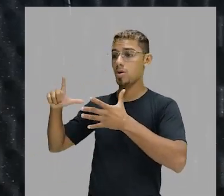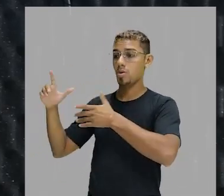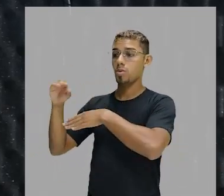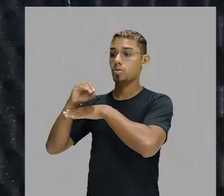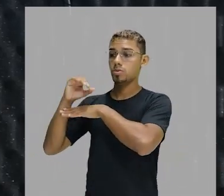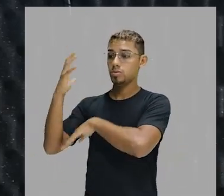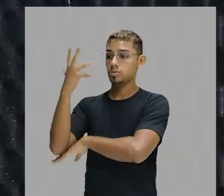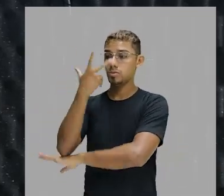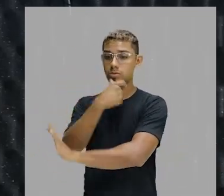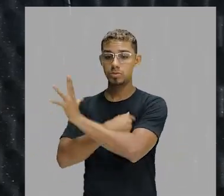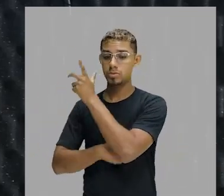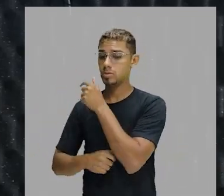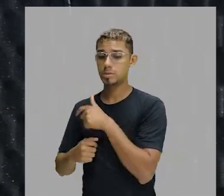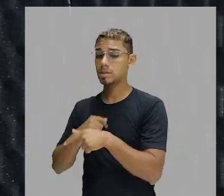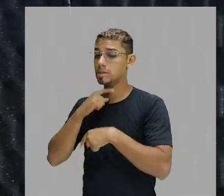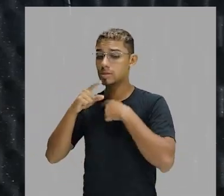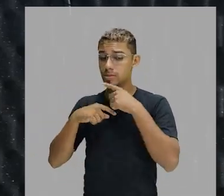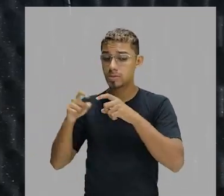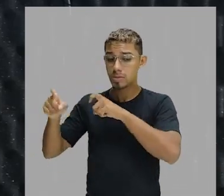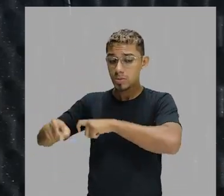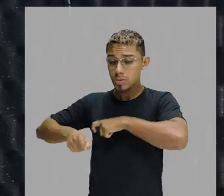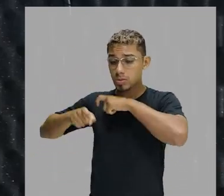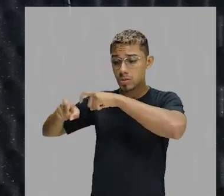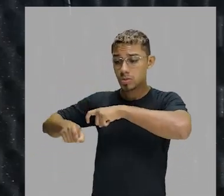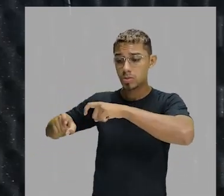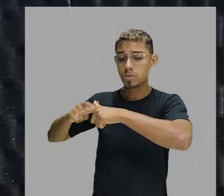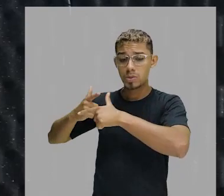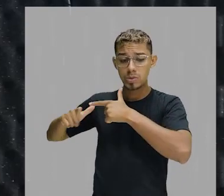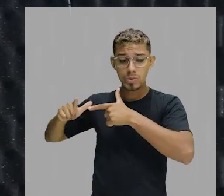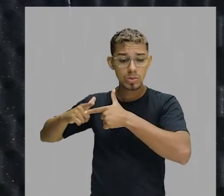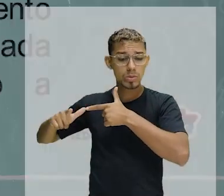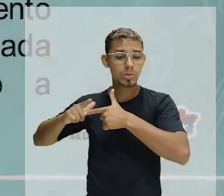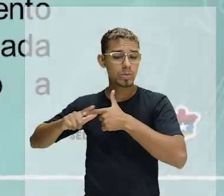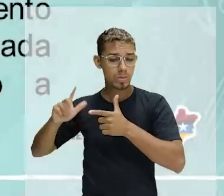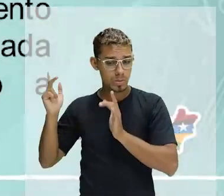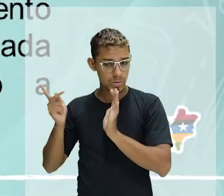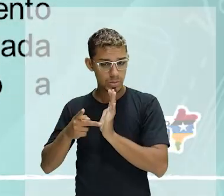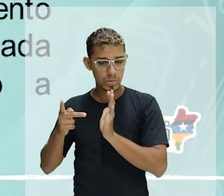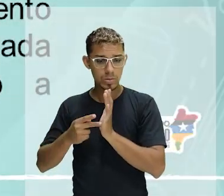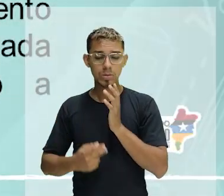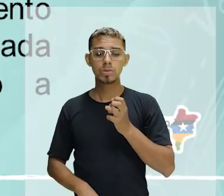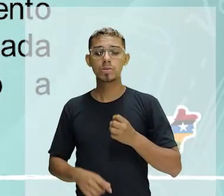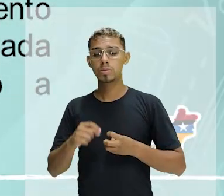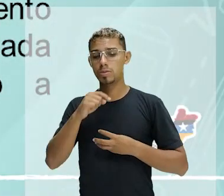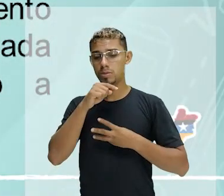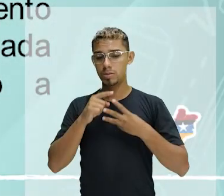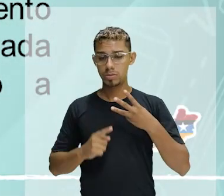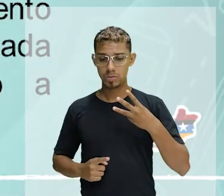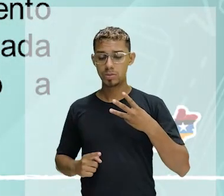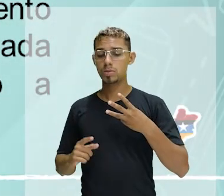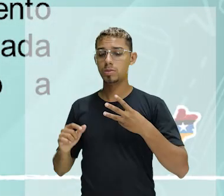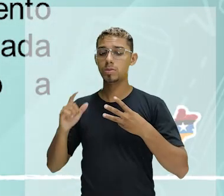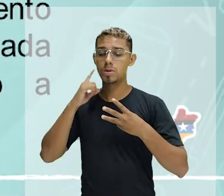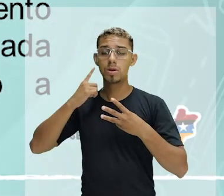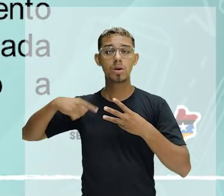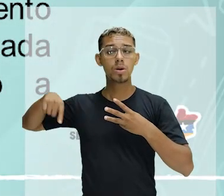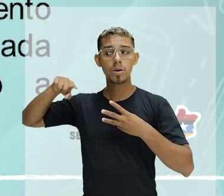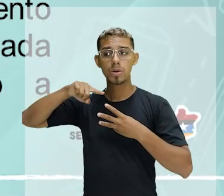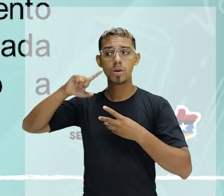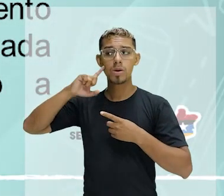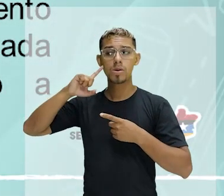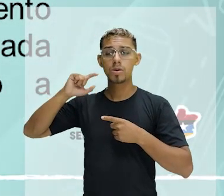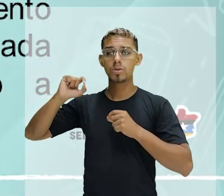vezes acaba inviabilizando a agricultura. Isso aqui, galera, está muito correto, né? O processo de lixiviação, ou seja, o